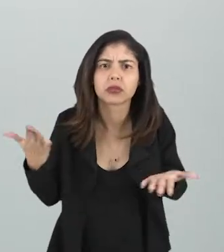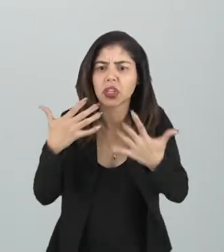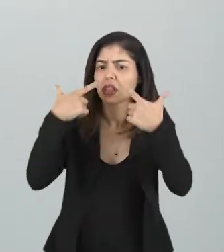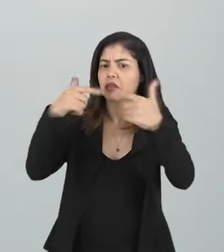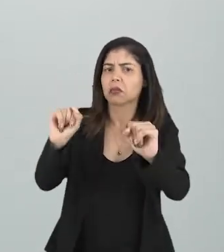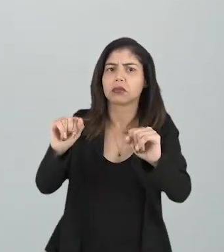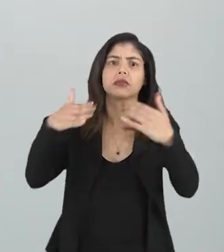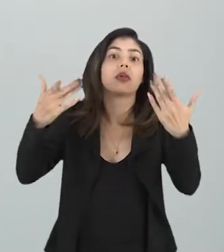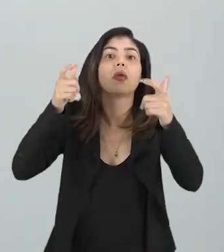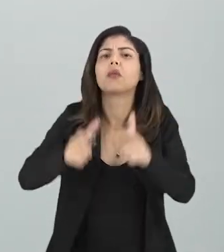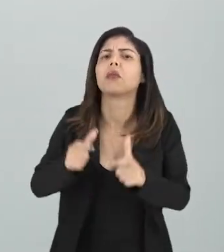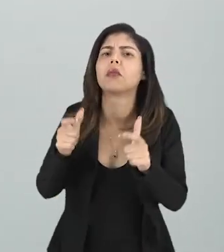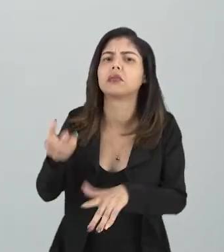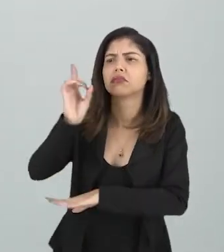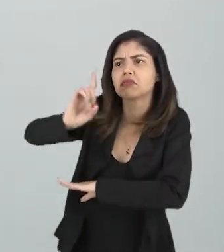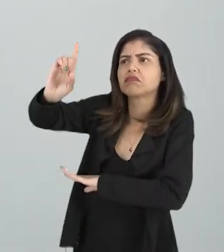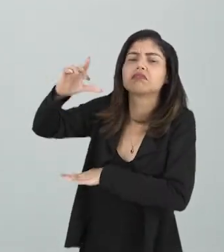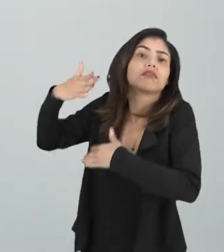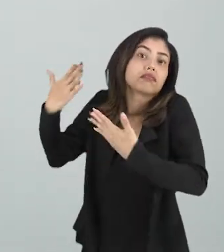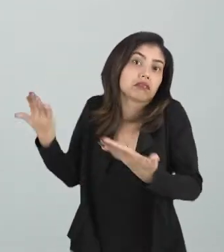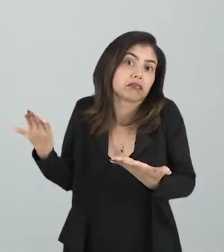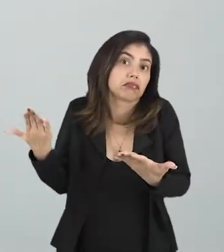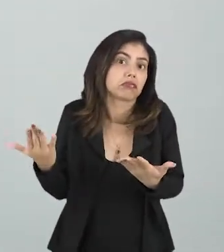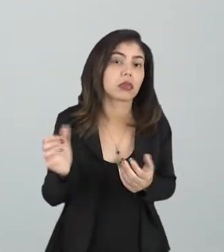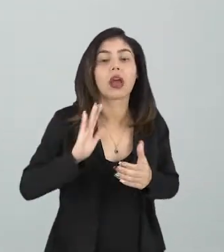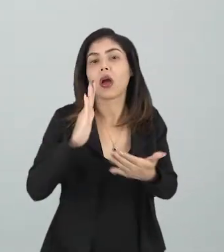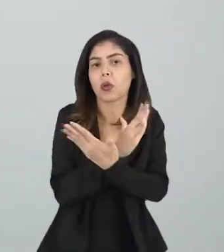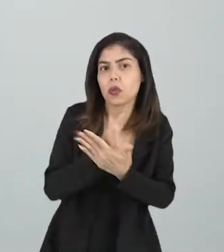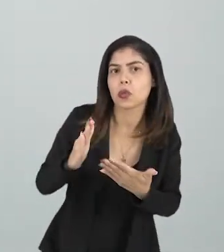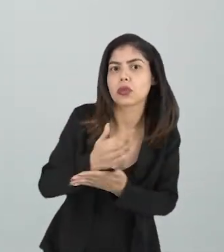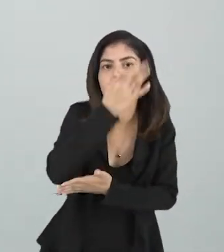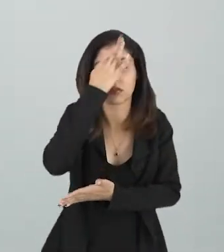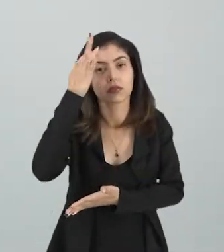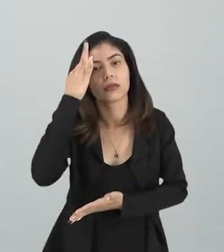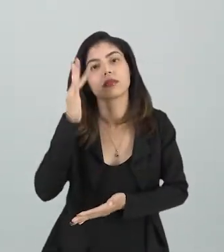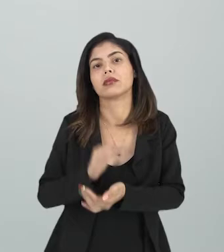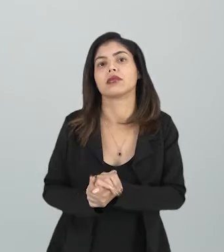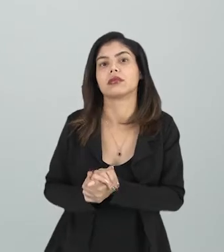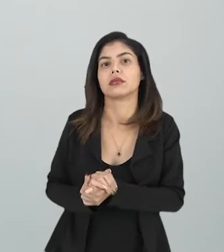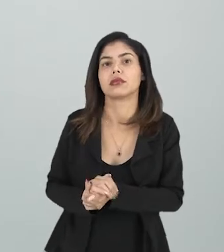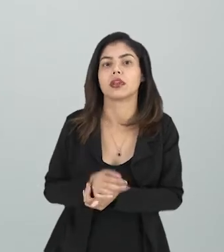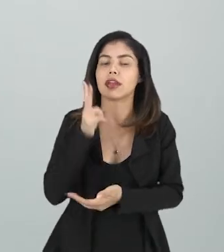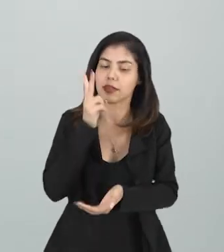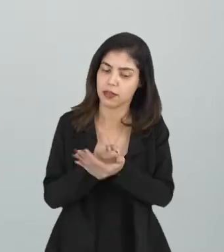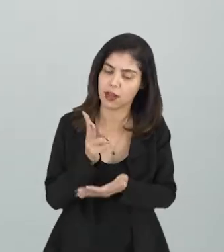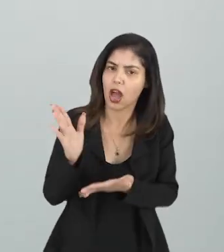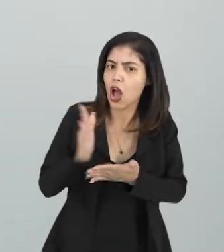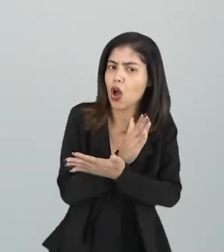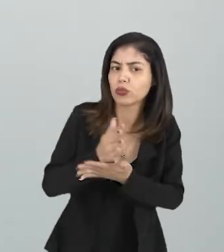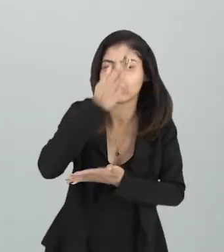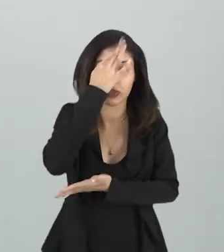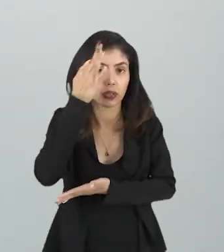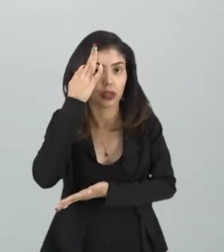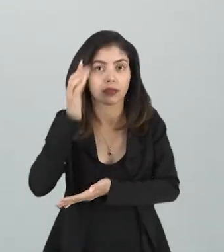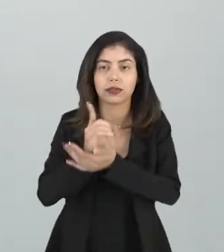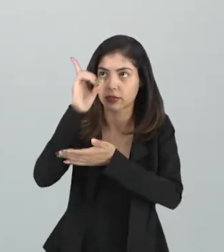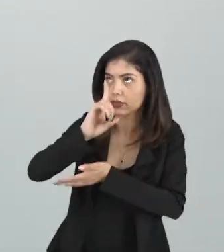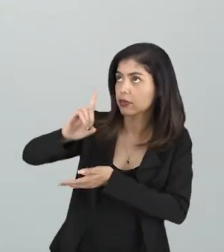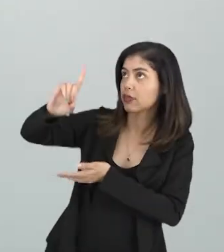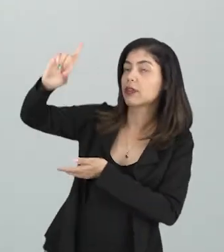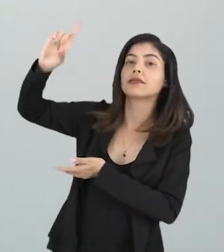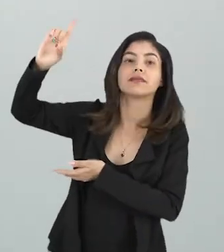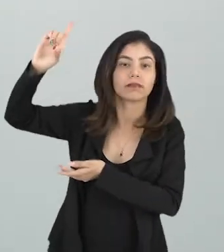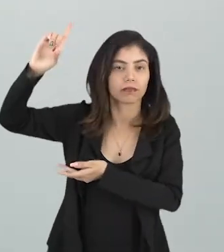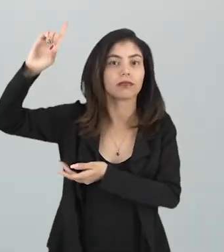linguagem? Onde é que está Deus, né? Para alguns filósofos, Deus está lá no cogito, né? Cogito ergo sum,